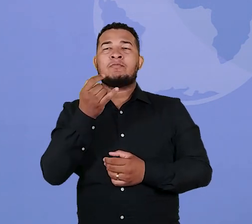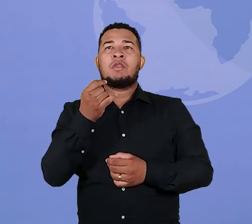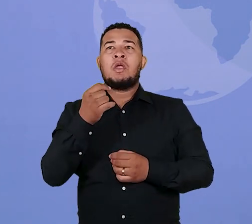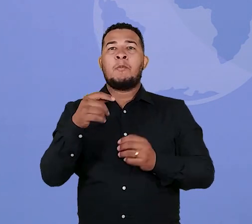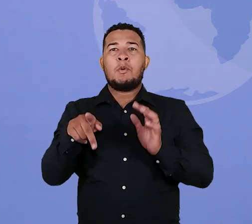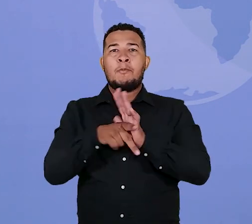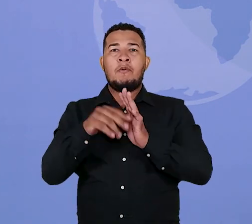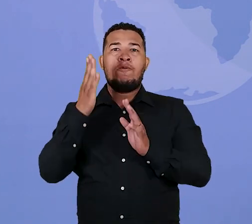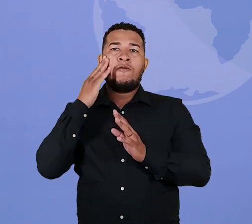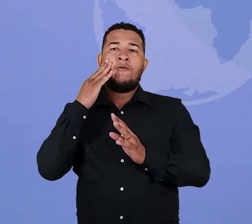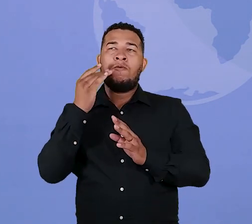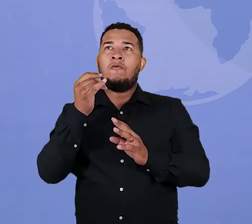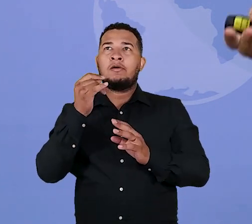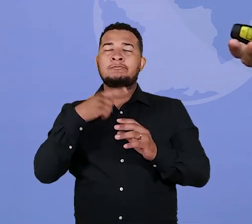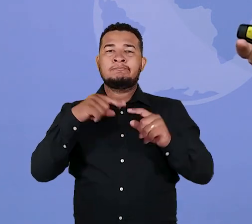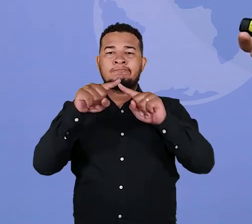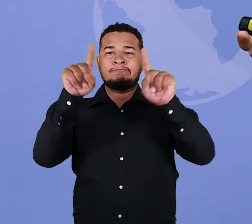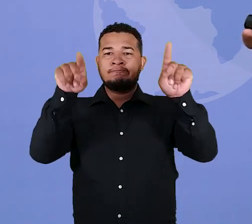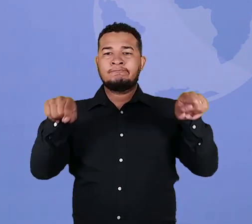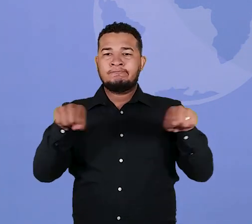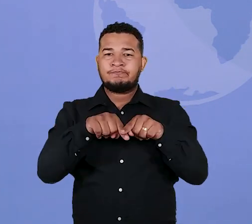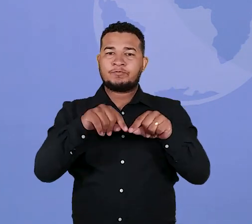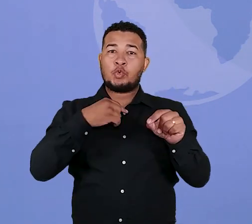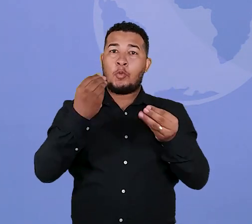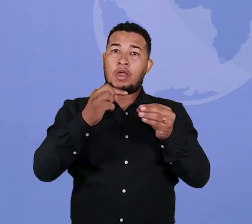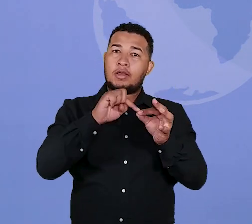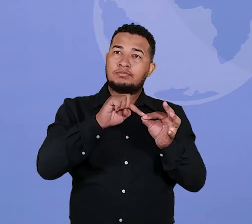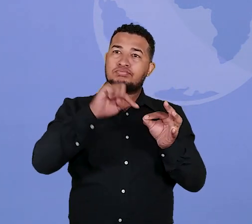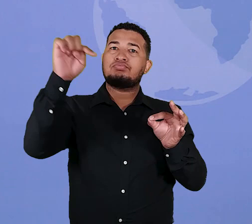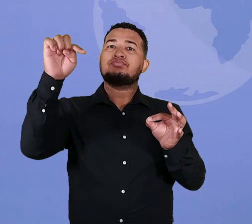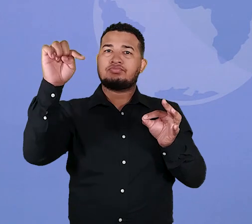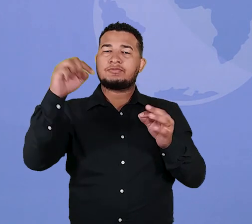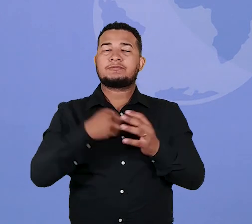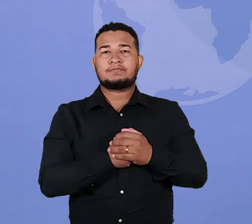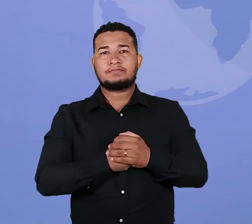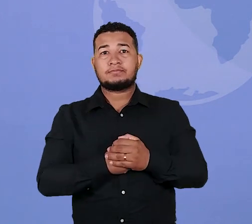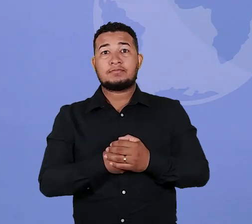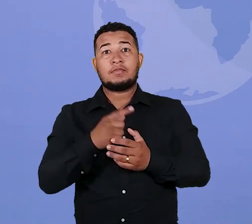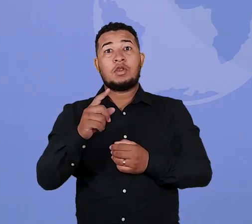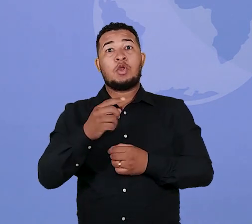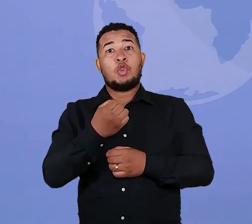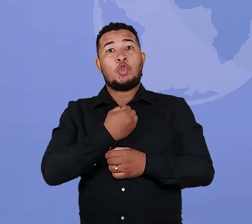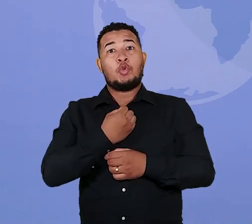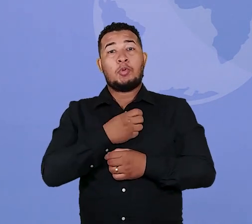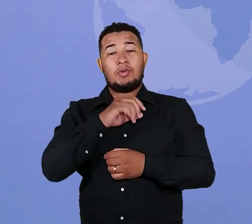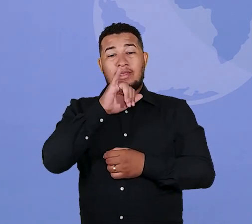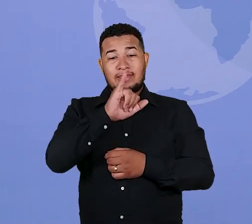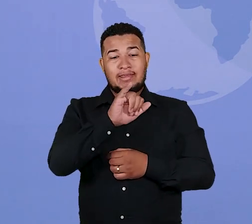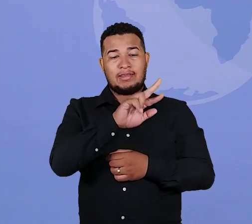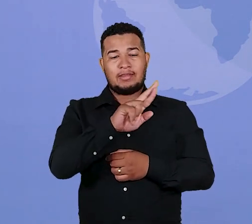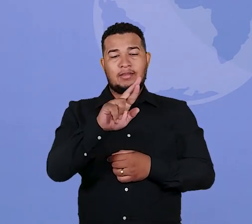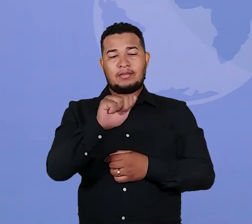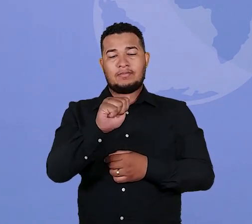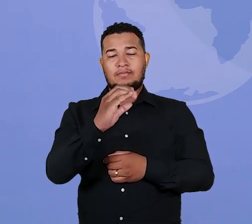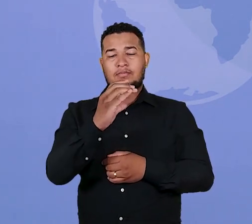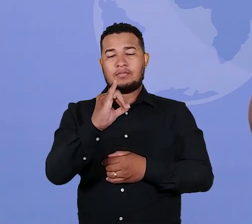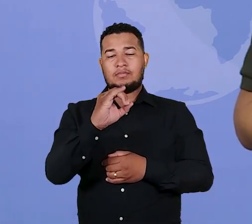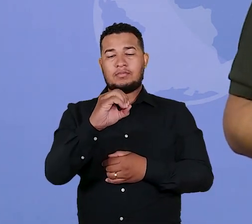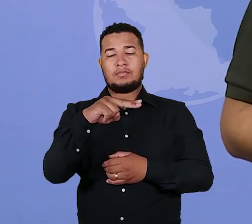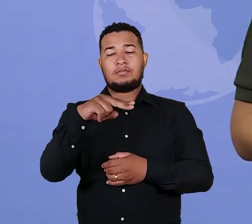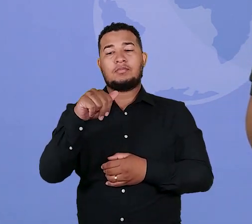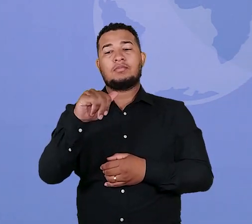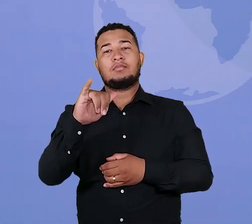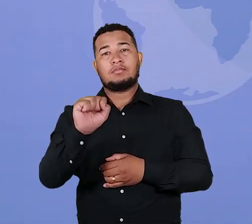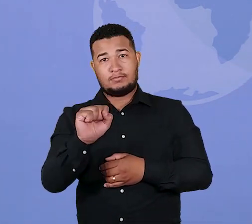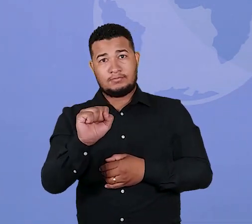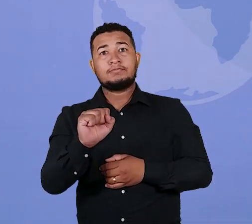a medida da diagonal de um quadrado. Estamos falando aqui de números irracionais. Agora, presta